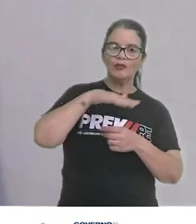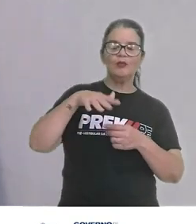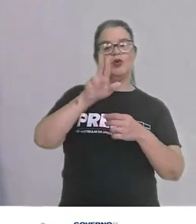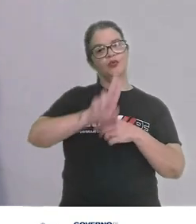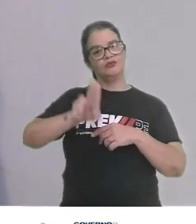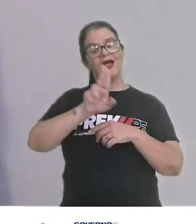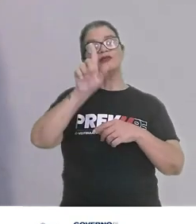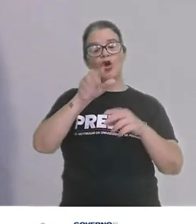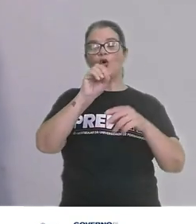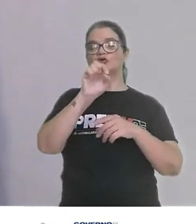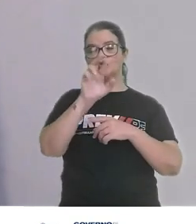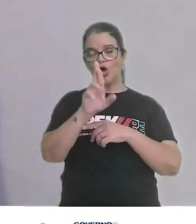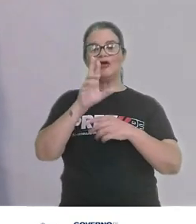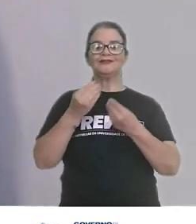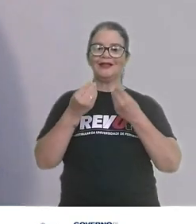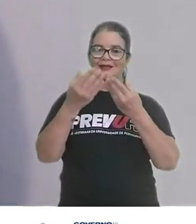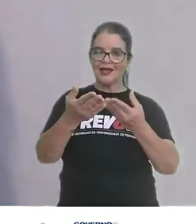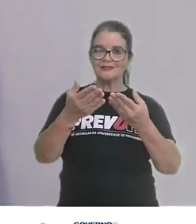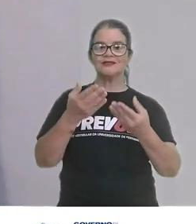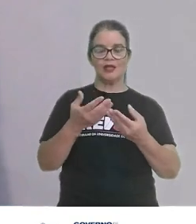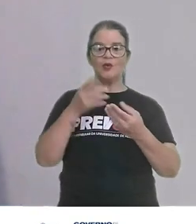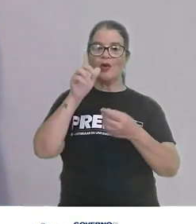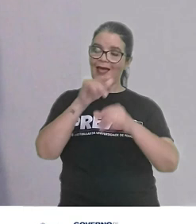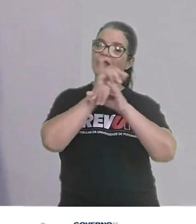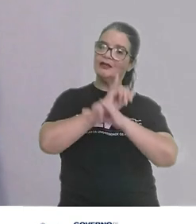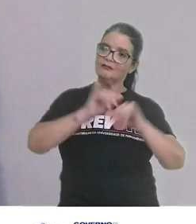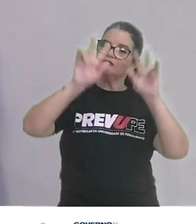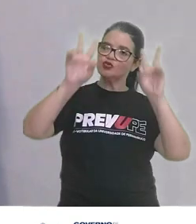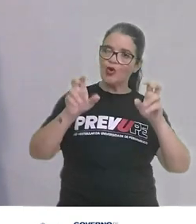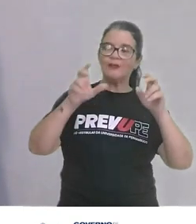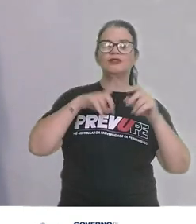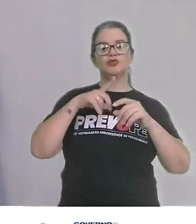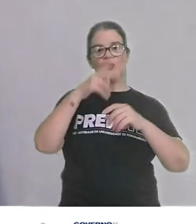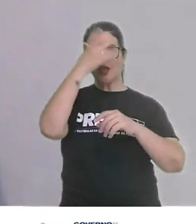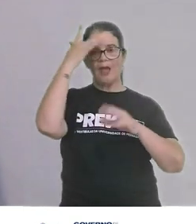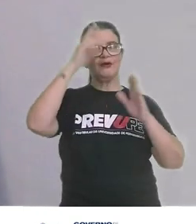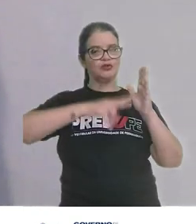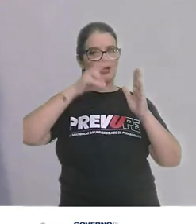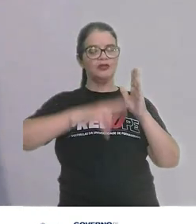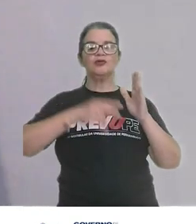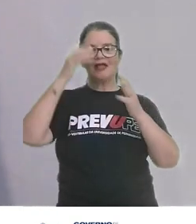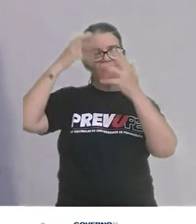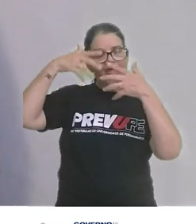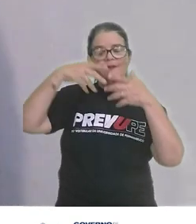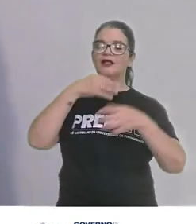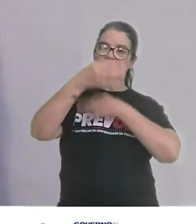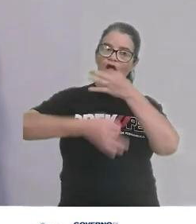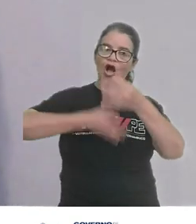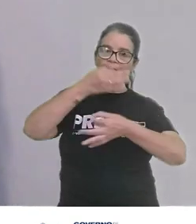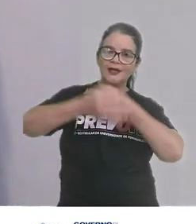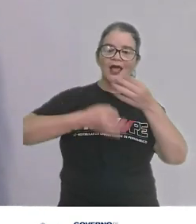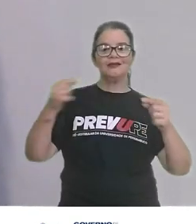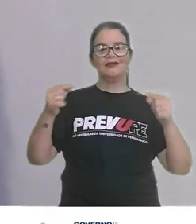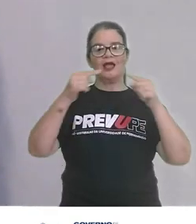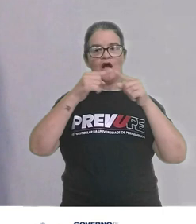que o outdoor está trazendo, e é sobre isso que o leitor deve refletir, deve opinar,